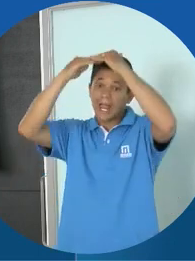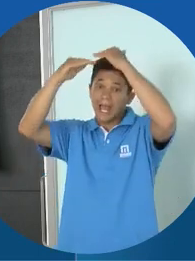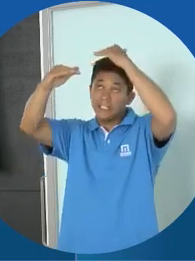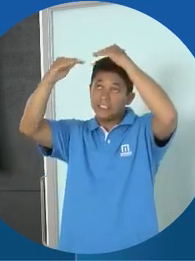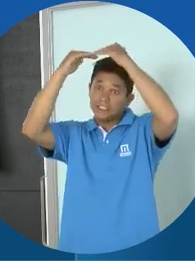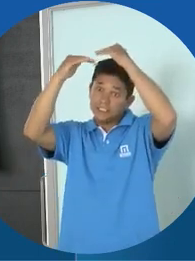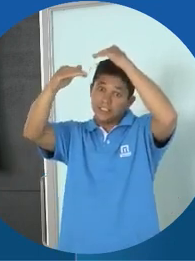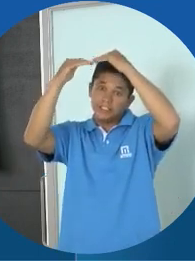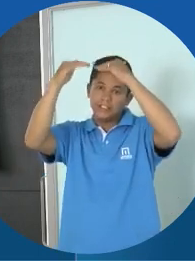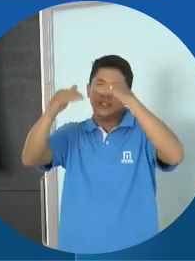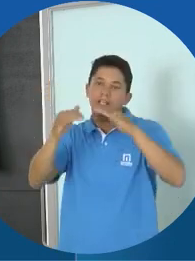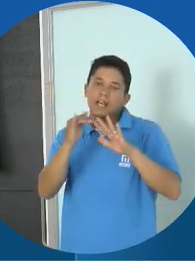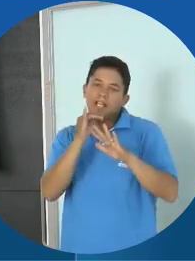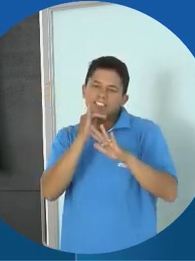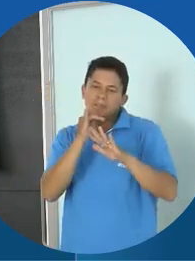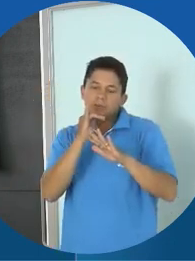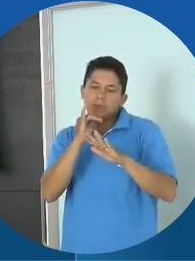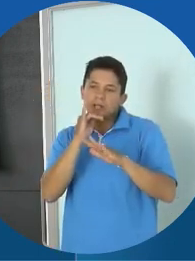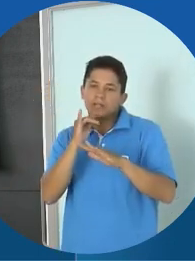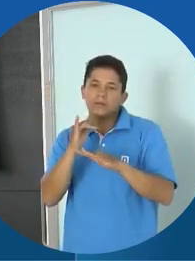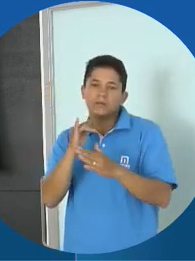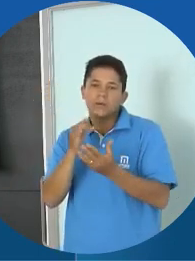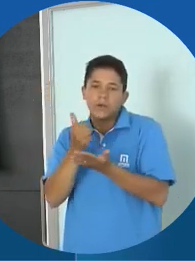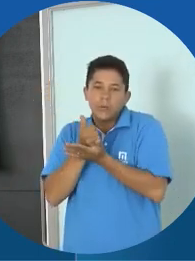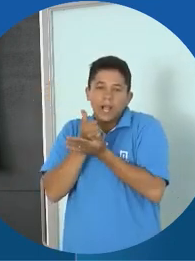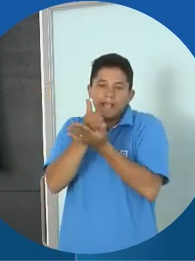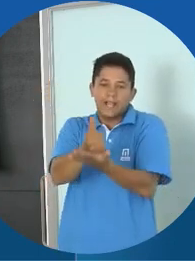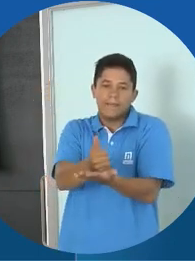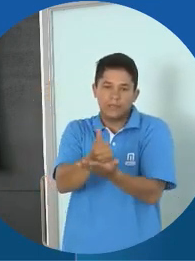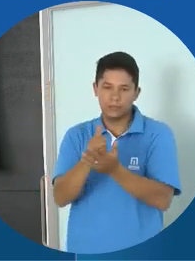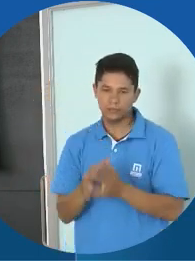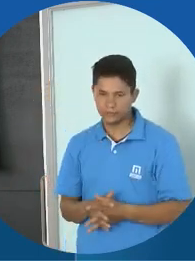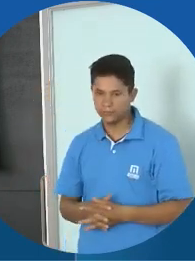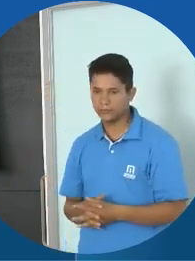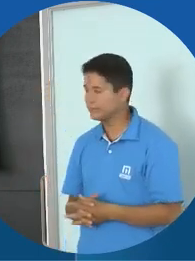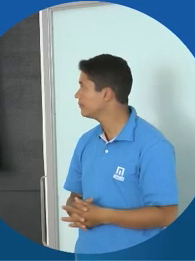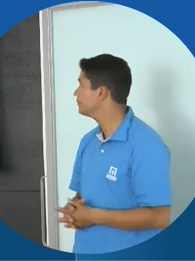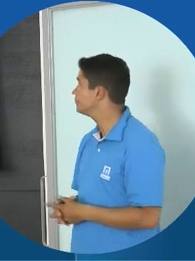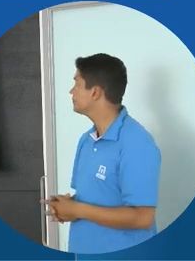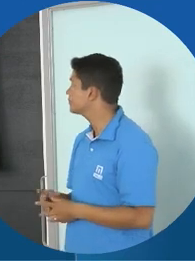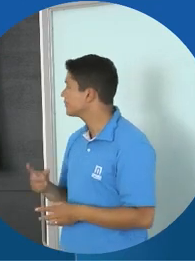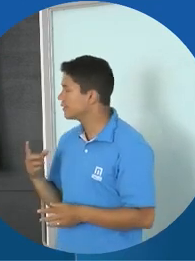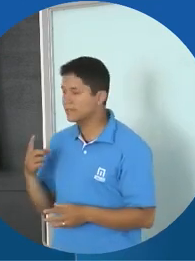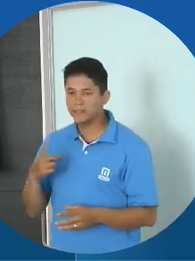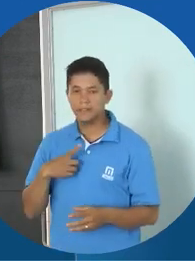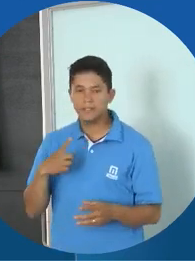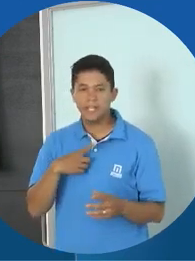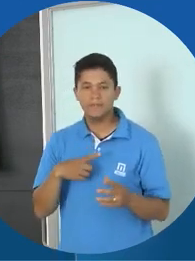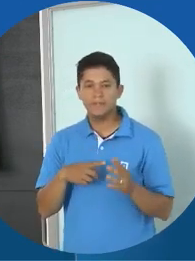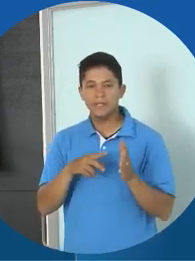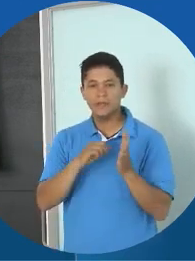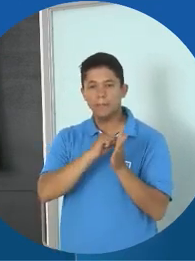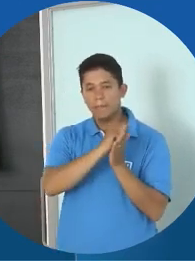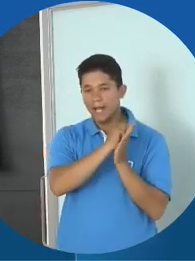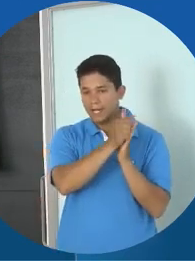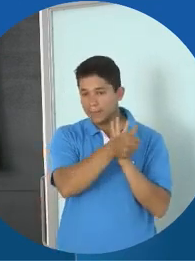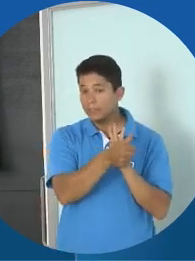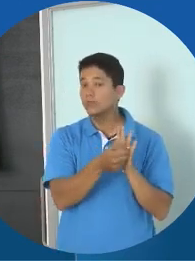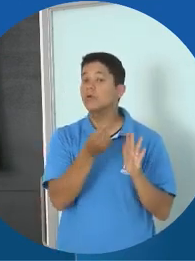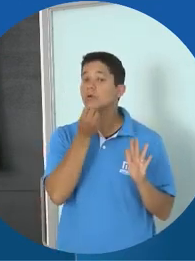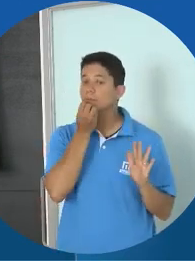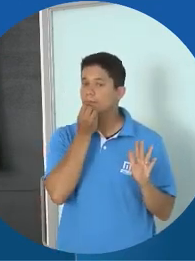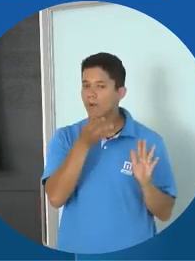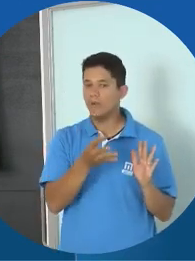simulando esses carregamentos. Então, nós tivemos assim, um parâmetro muito bom